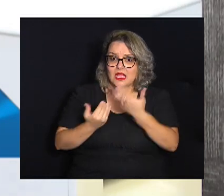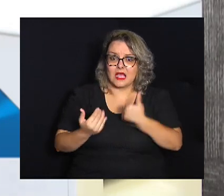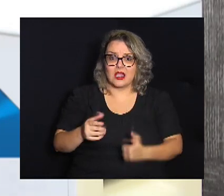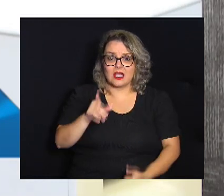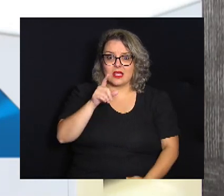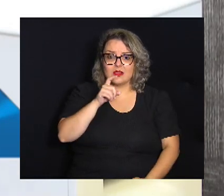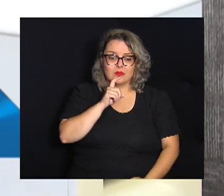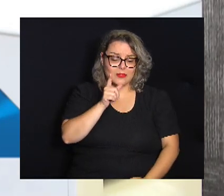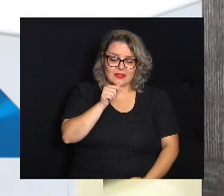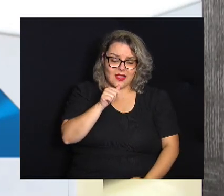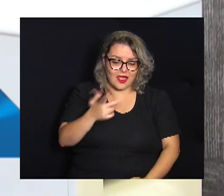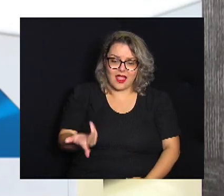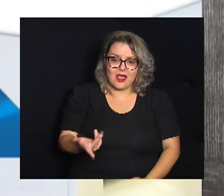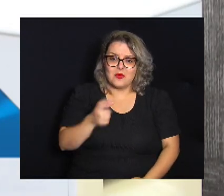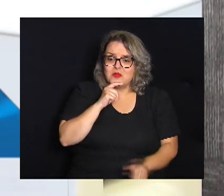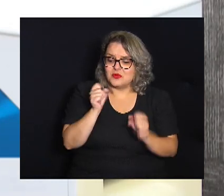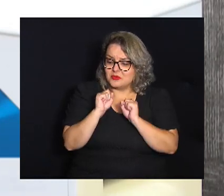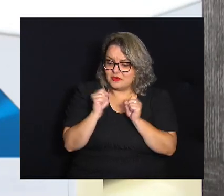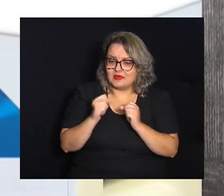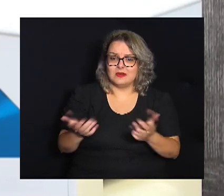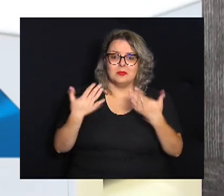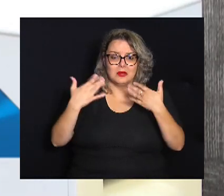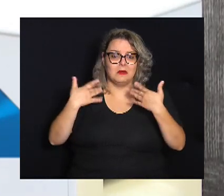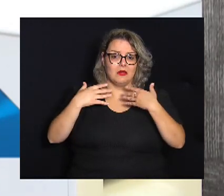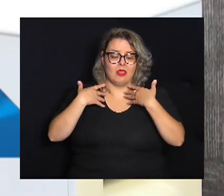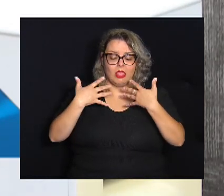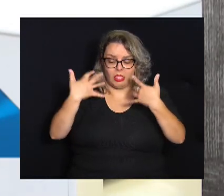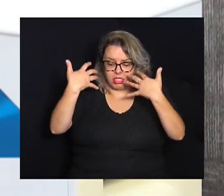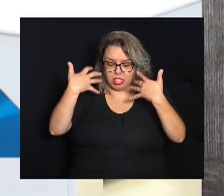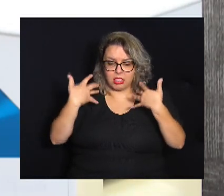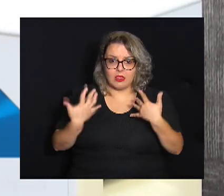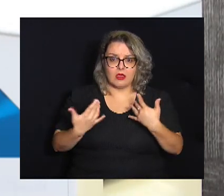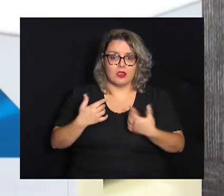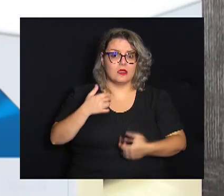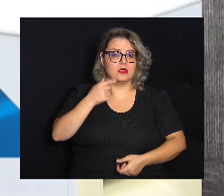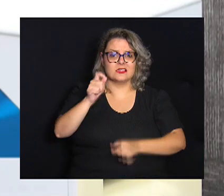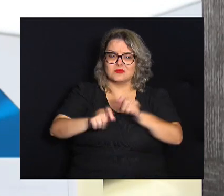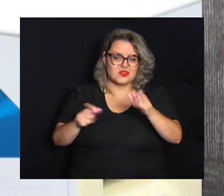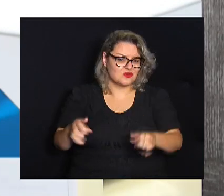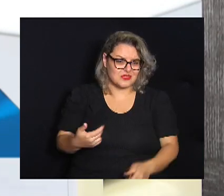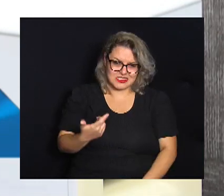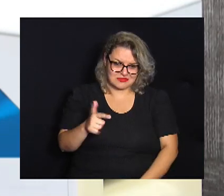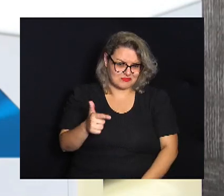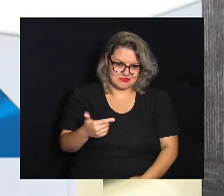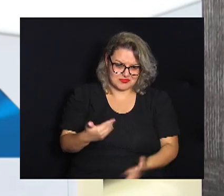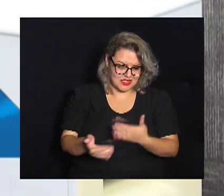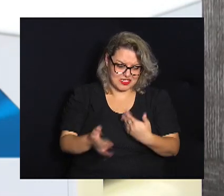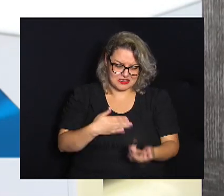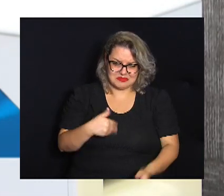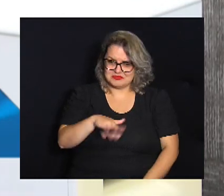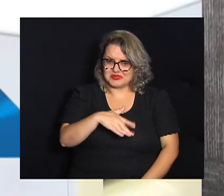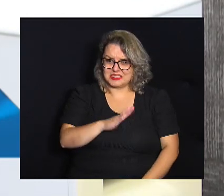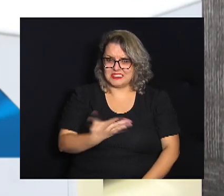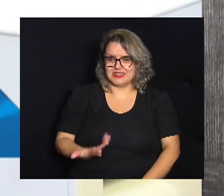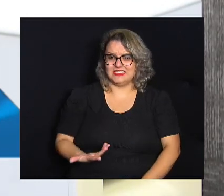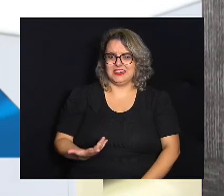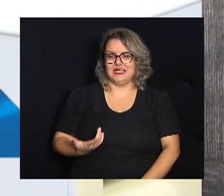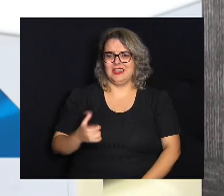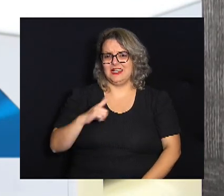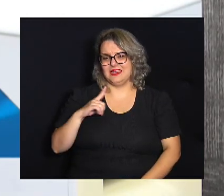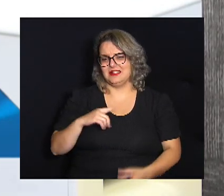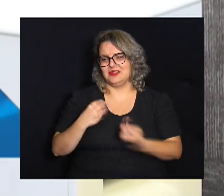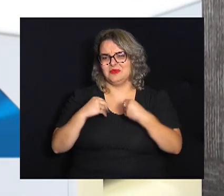frio, passando frio, no calor, passando calor, muitas pessoas não se importam e isso causa danos, né,